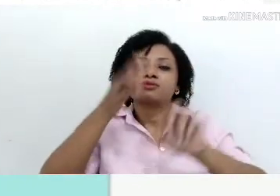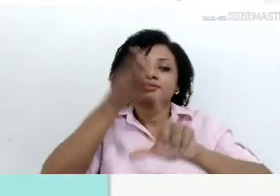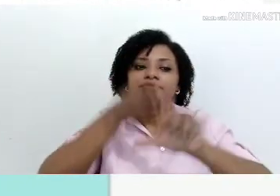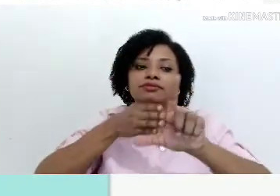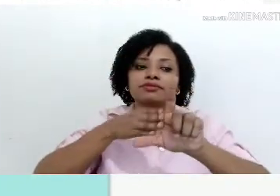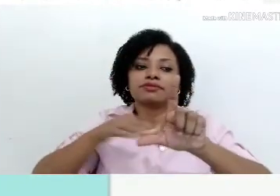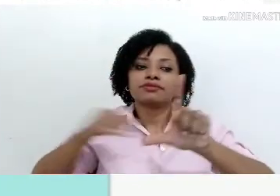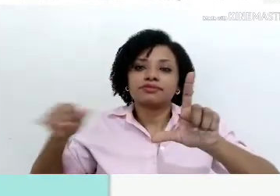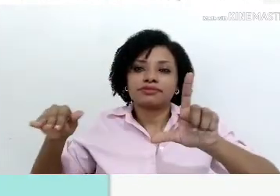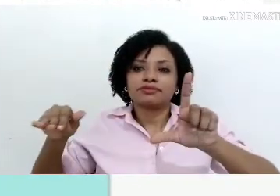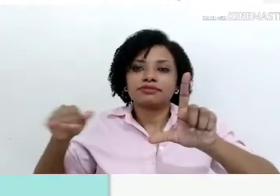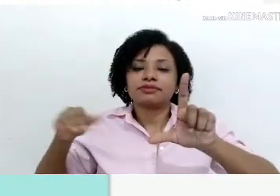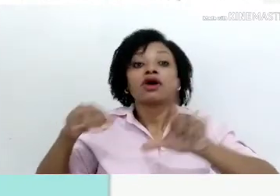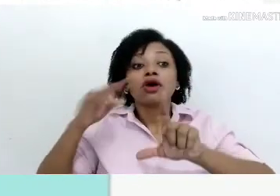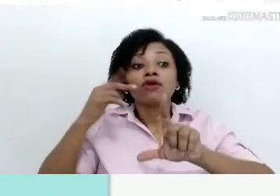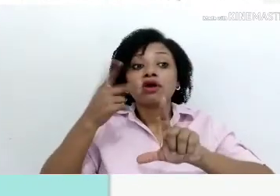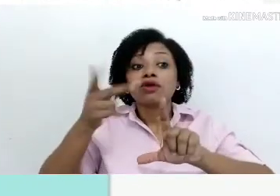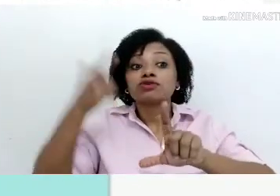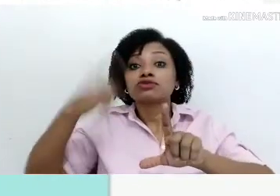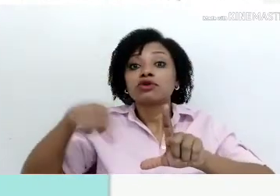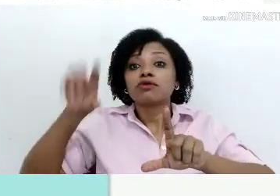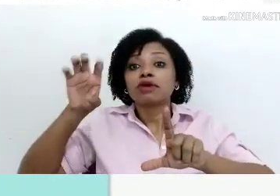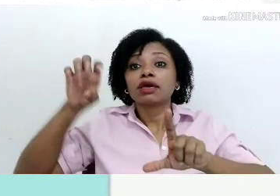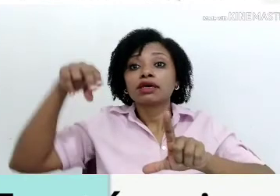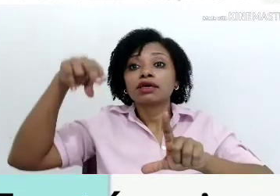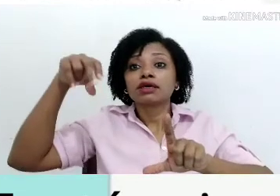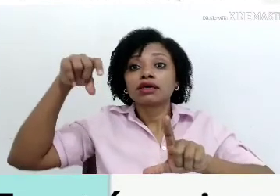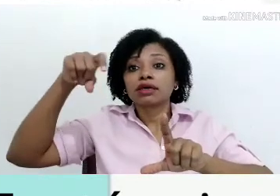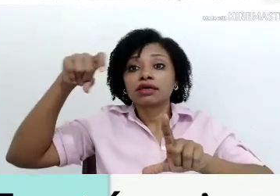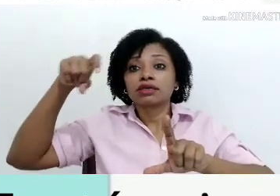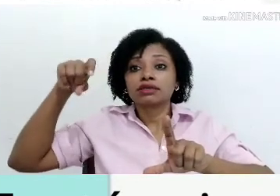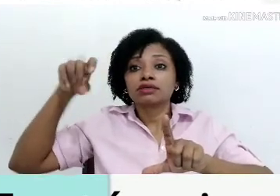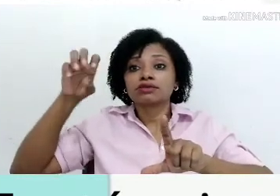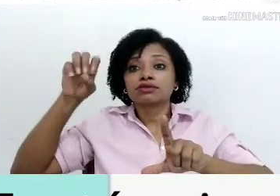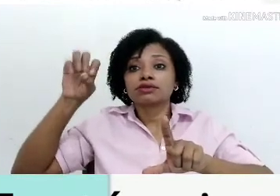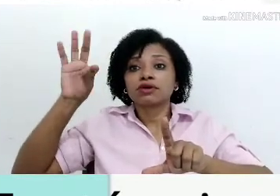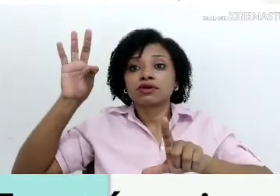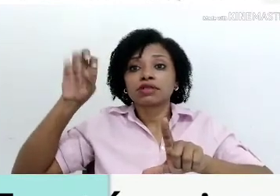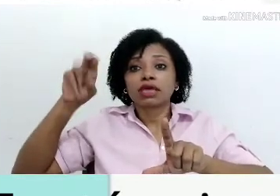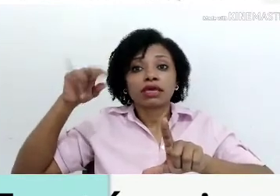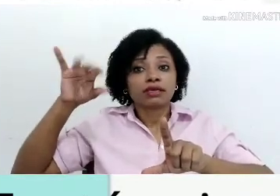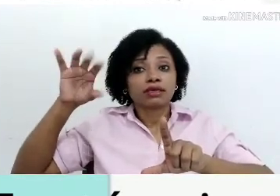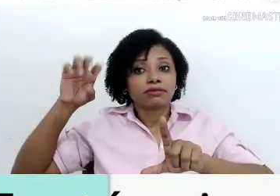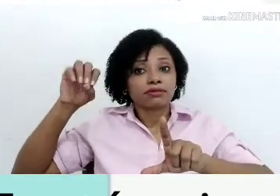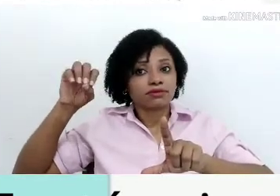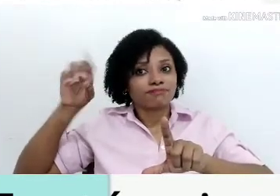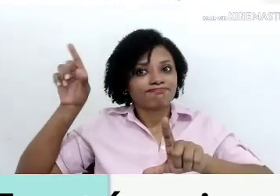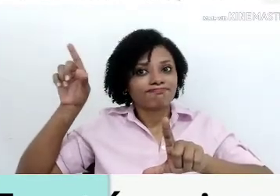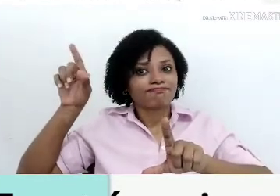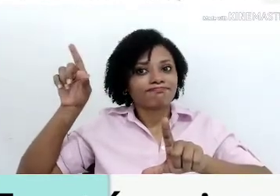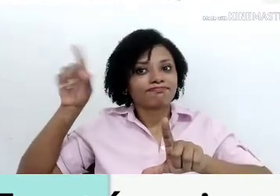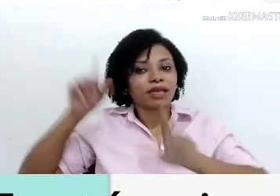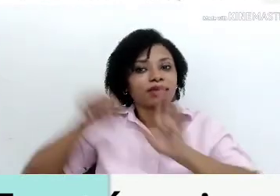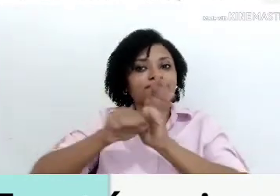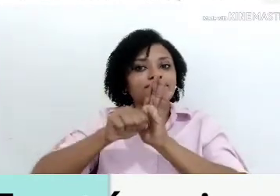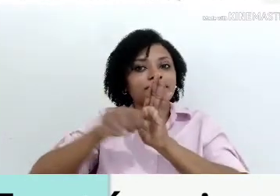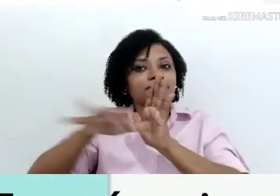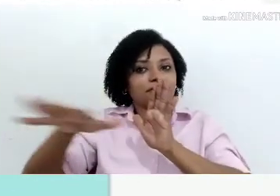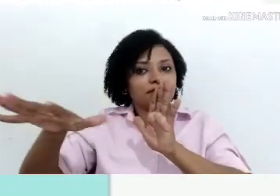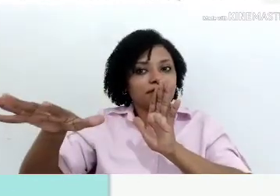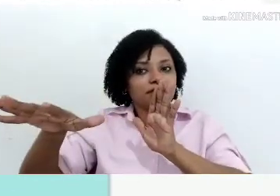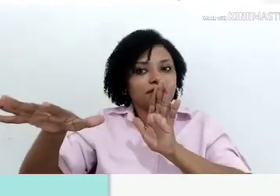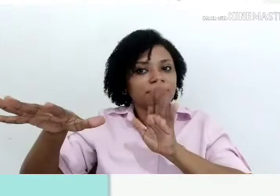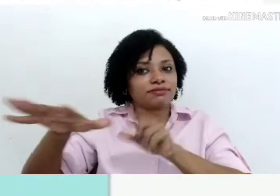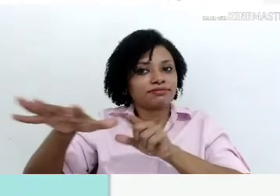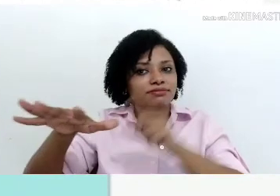Nos processos exotérmicos, novamente, libera energia, tá? Se ele está liberando energia, ele vai ficar